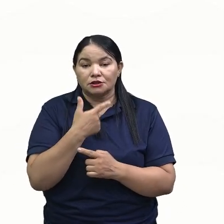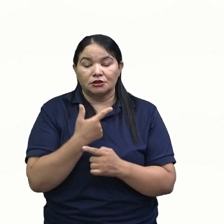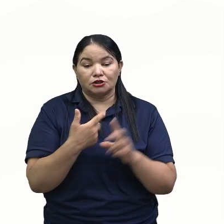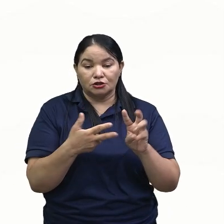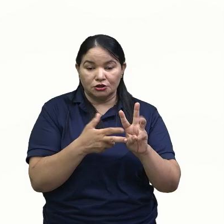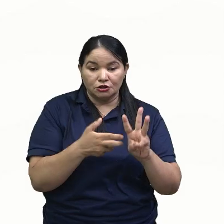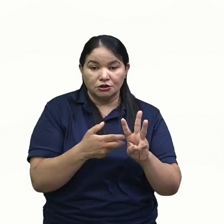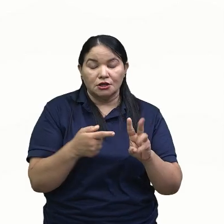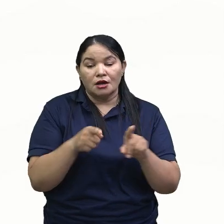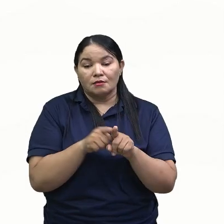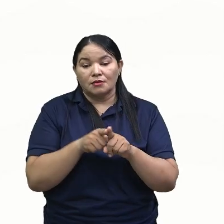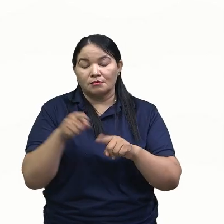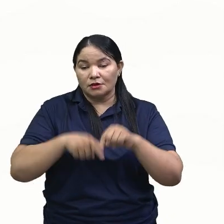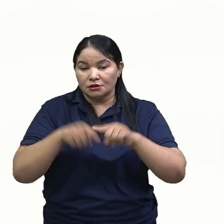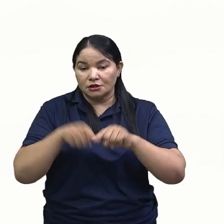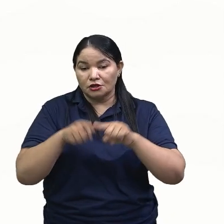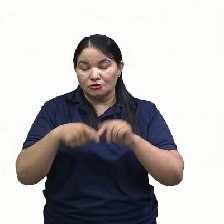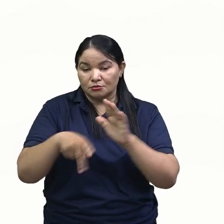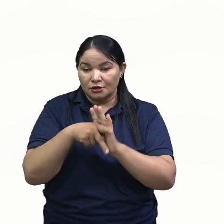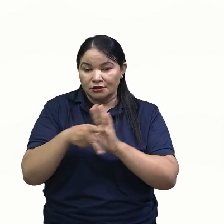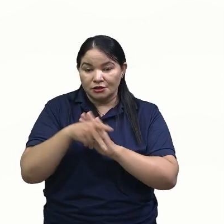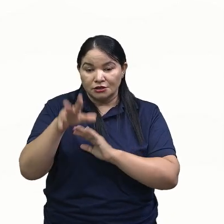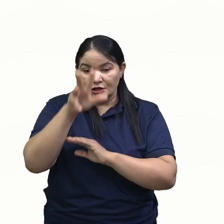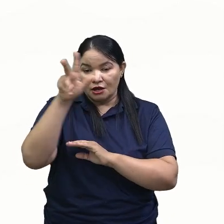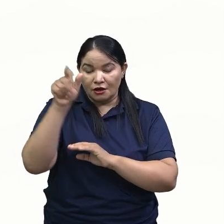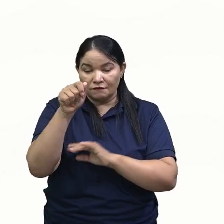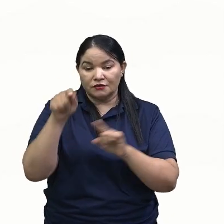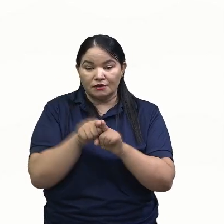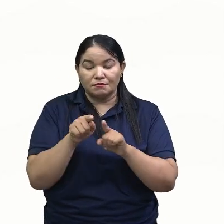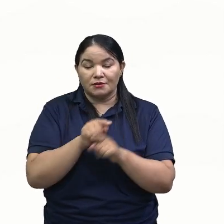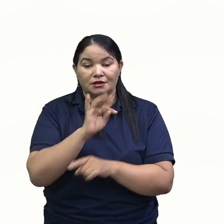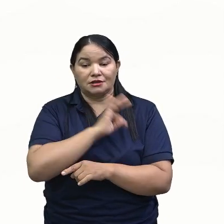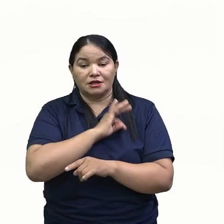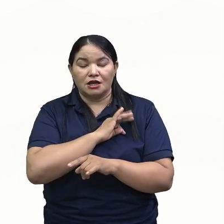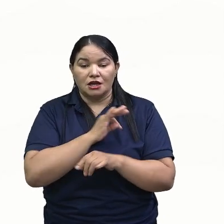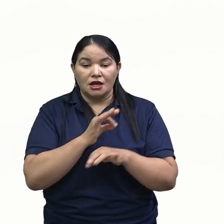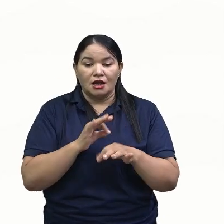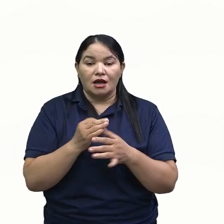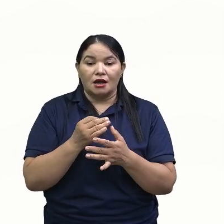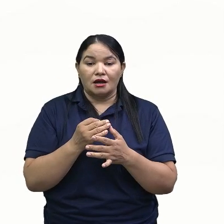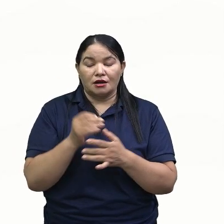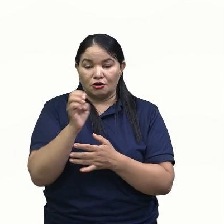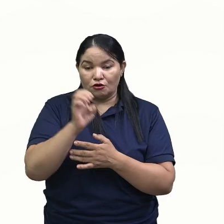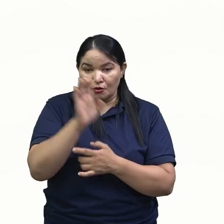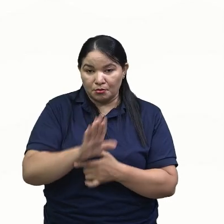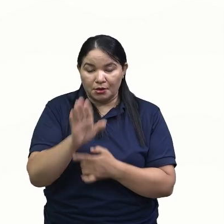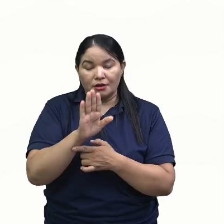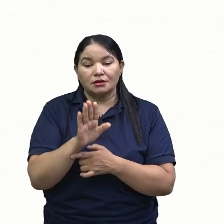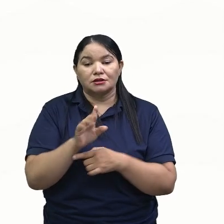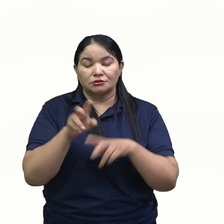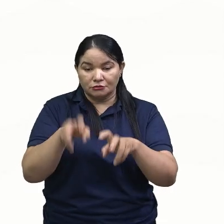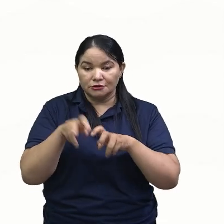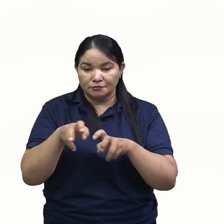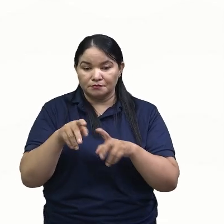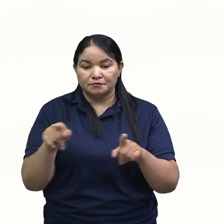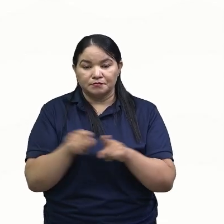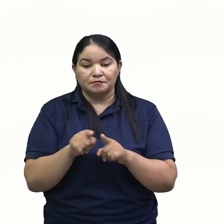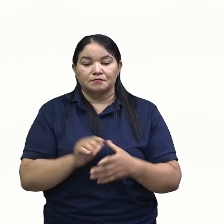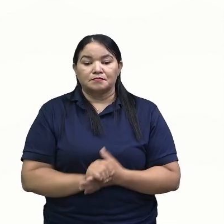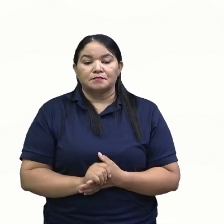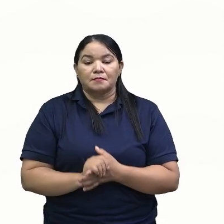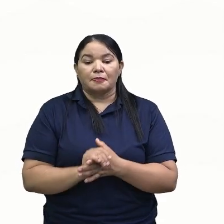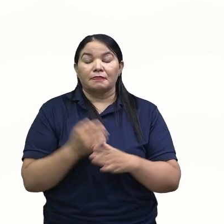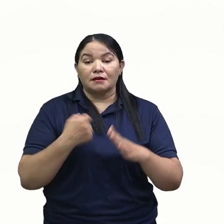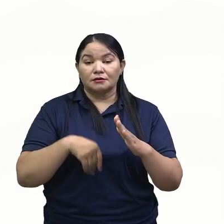e ritmos africanos e técnicas agrícolas europeias. Ainda no Brasil, aqui entre os